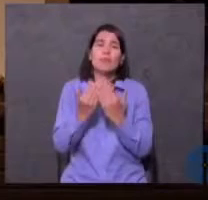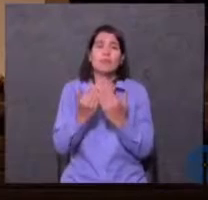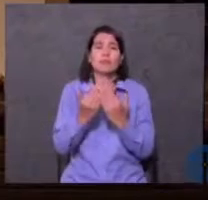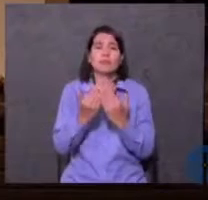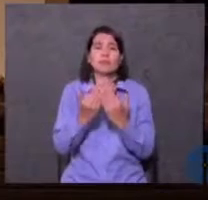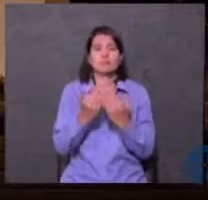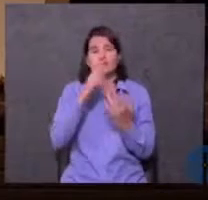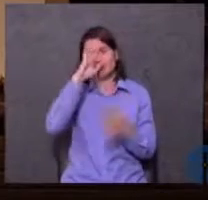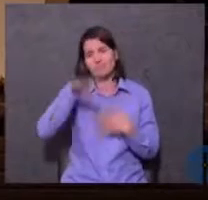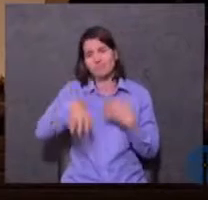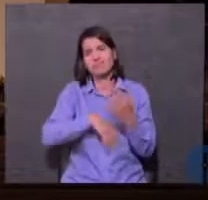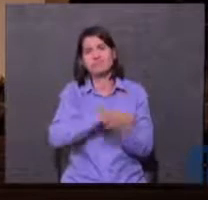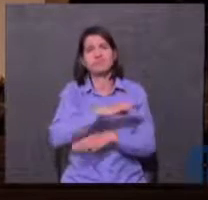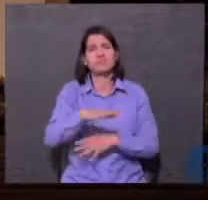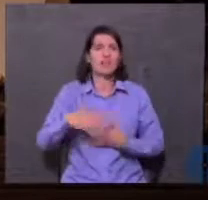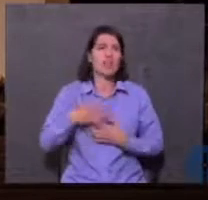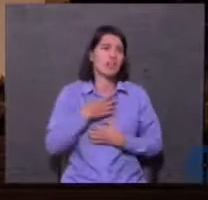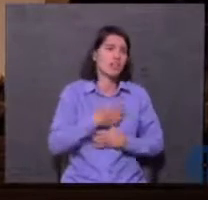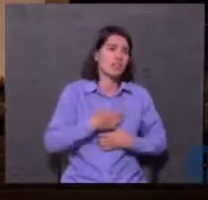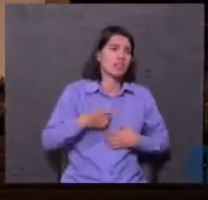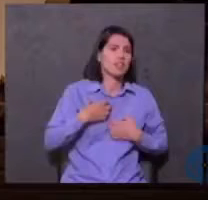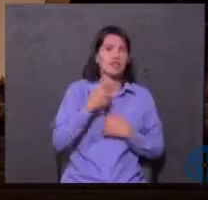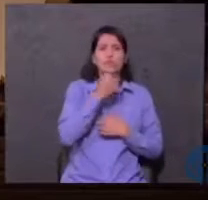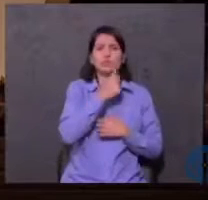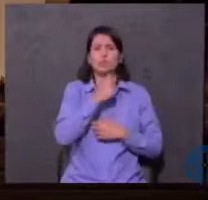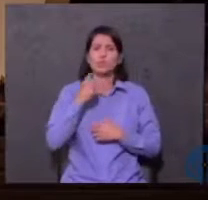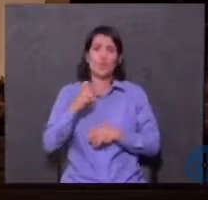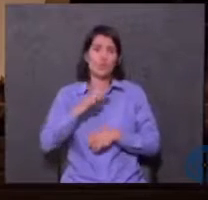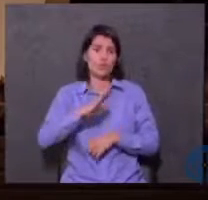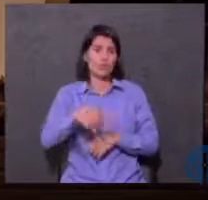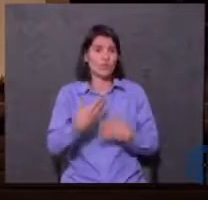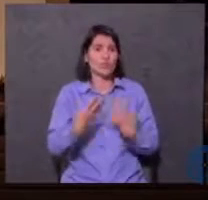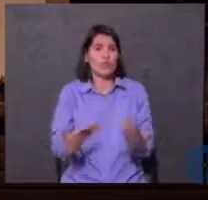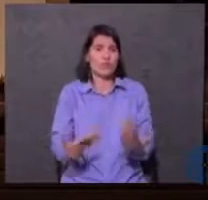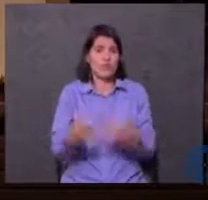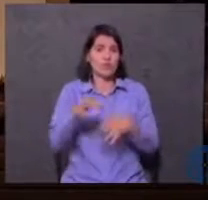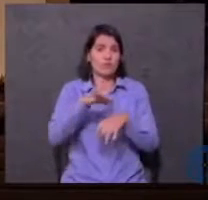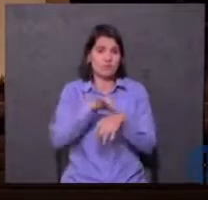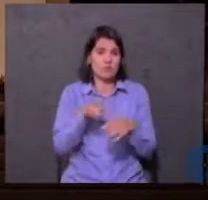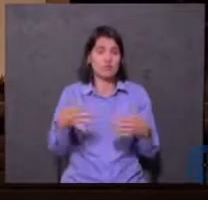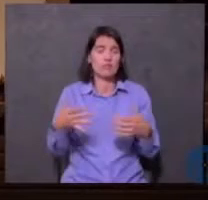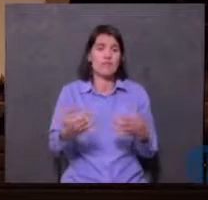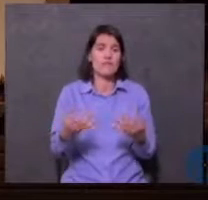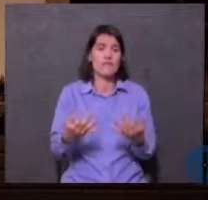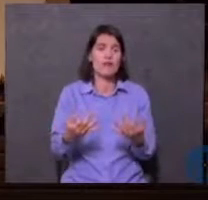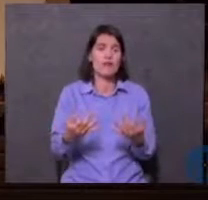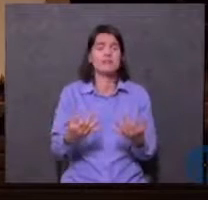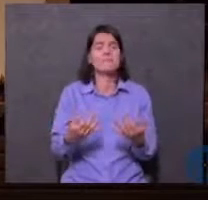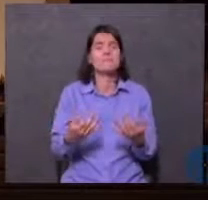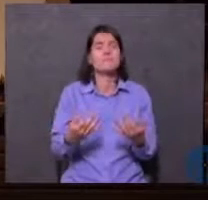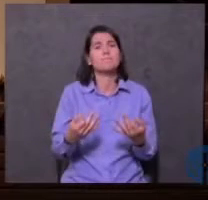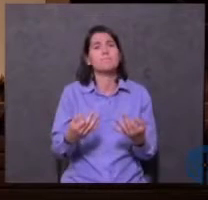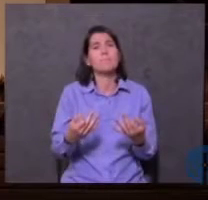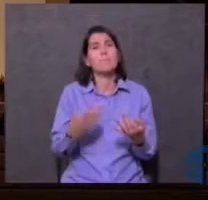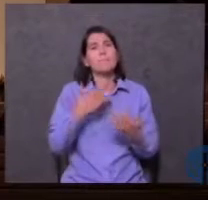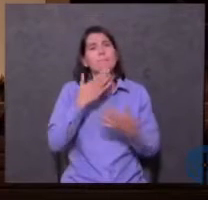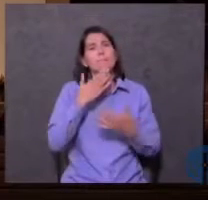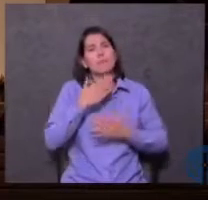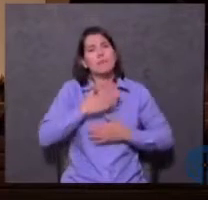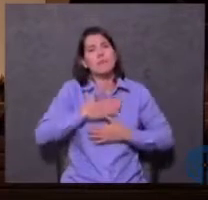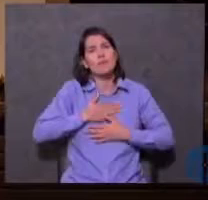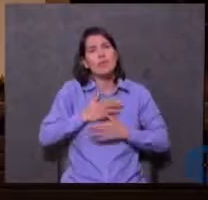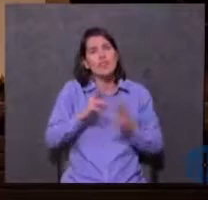tribulações e angústias que o mundo inteiro sofre neste tempo de pandemia não nos façam perder